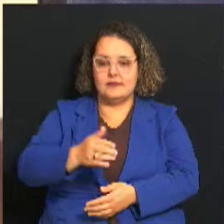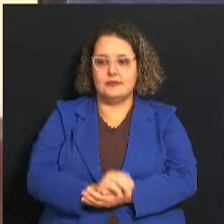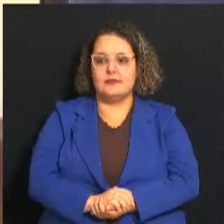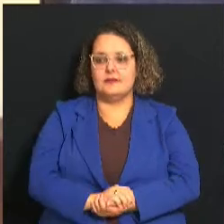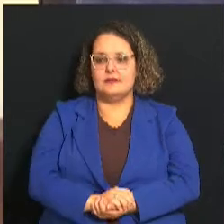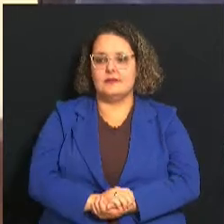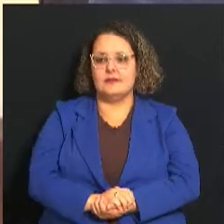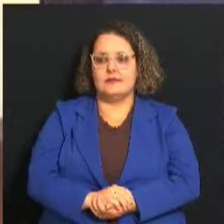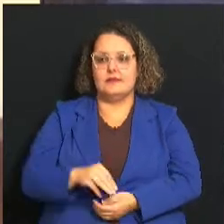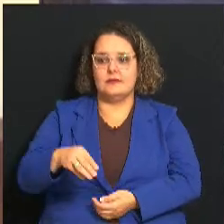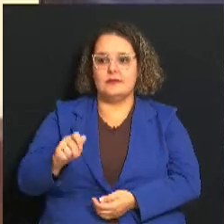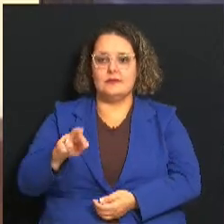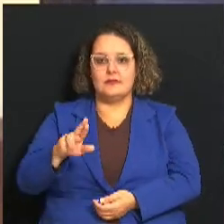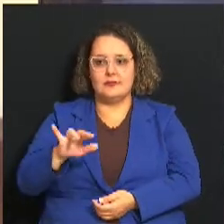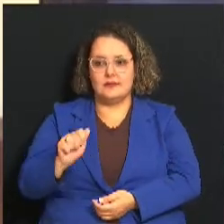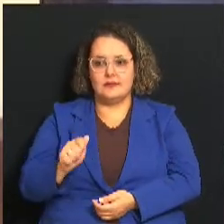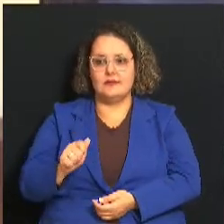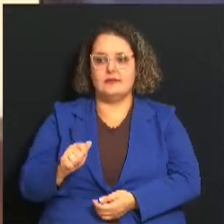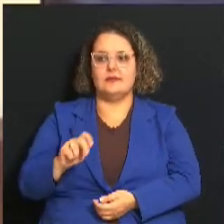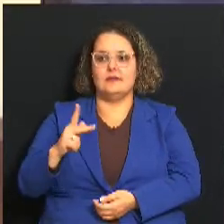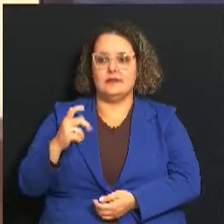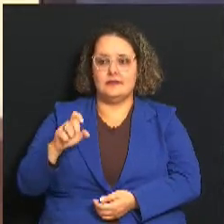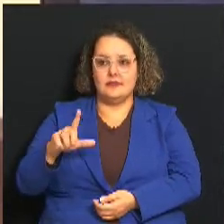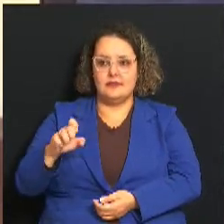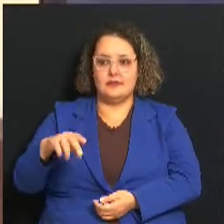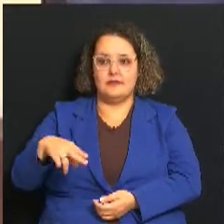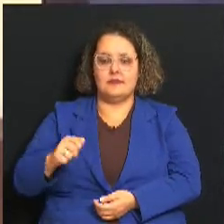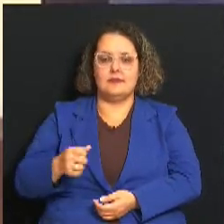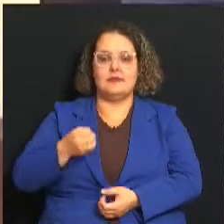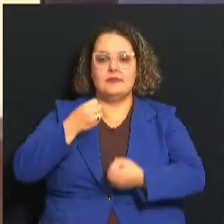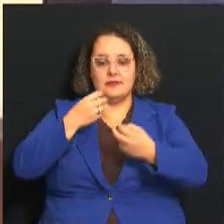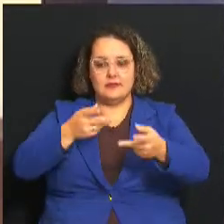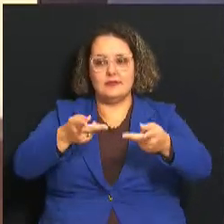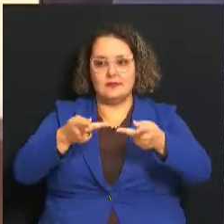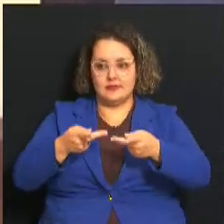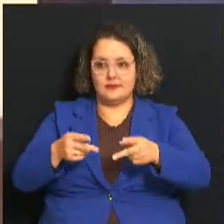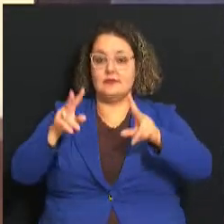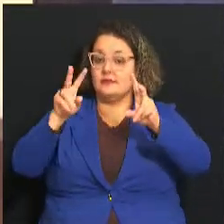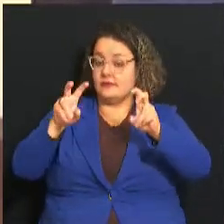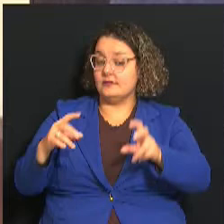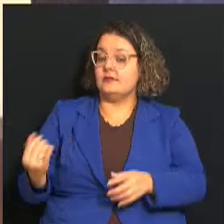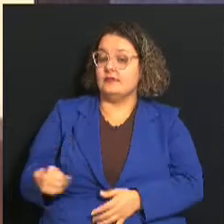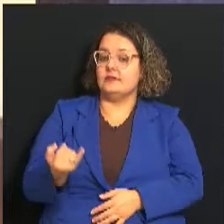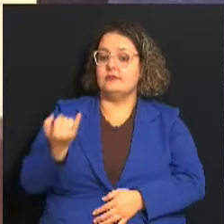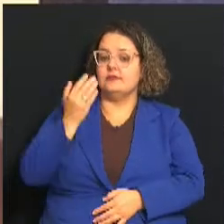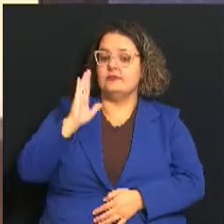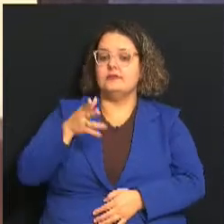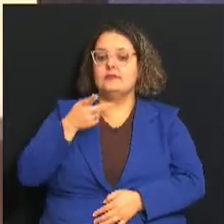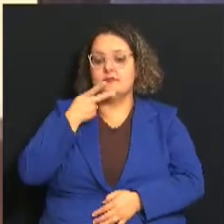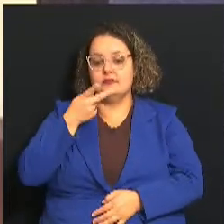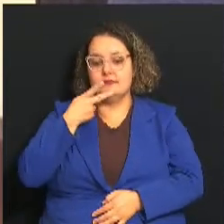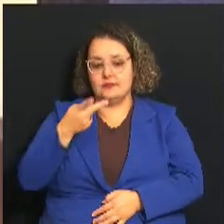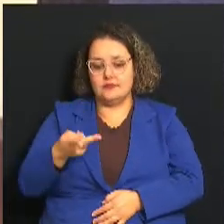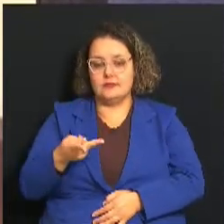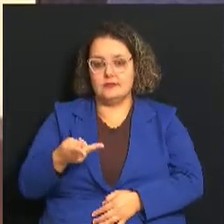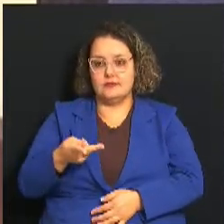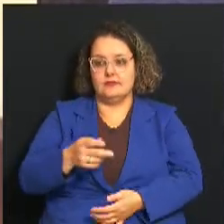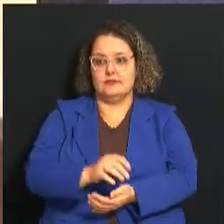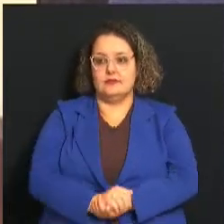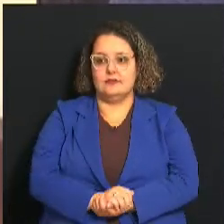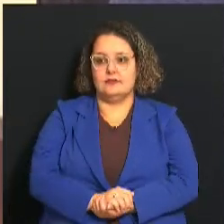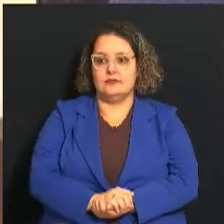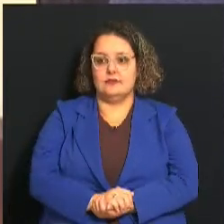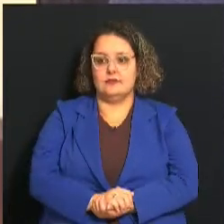Helena. Bem-vindos, bem-vindas. Penso que esse é um tema de fundamental importância, como já foi mencionado, haja visto que é